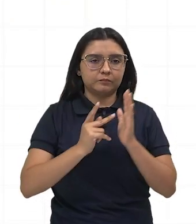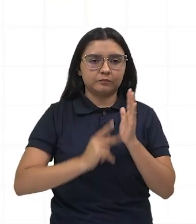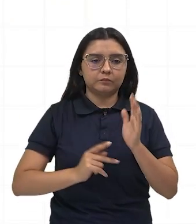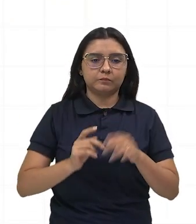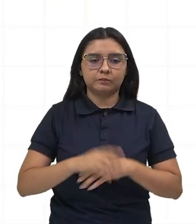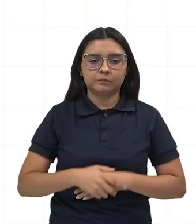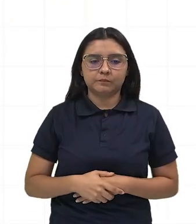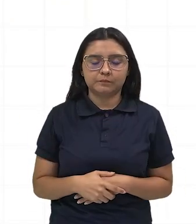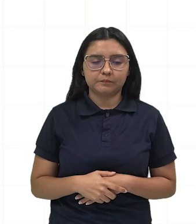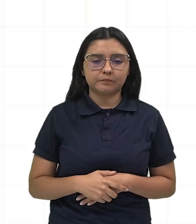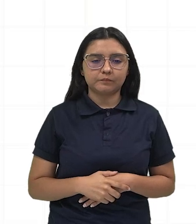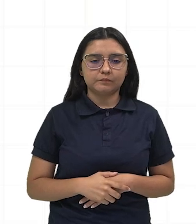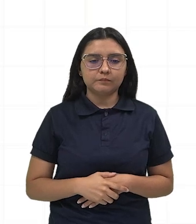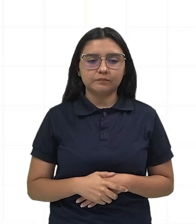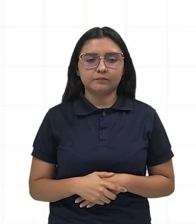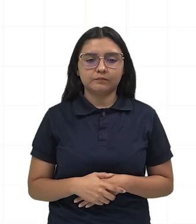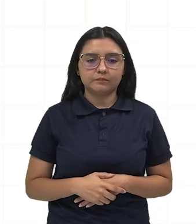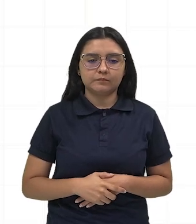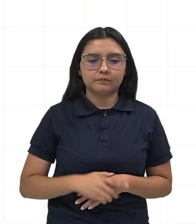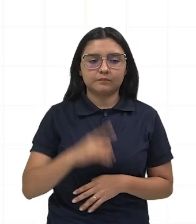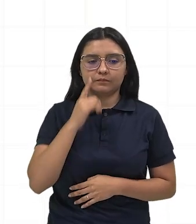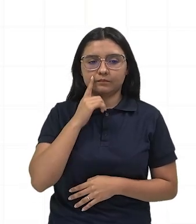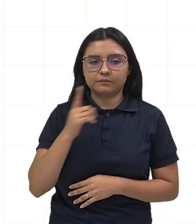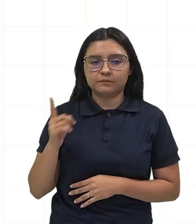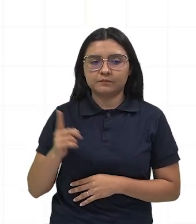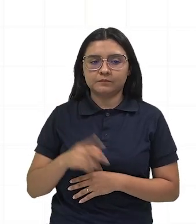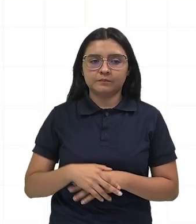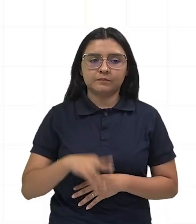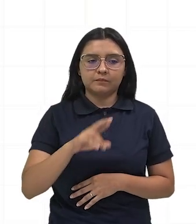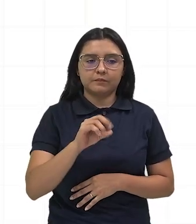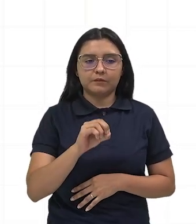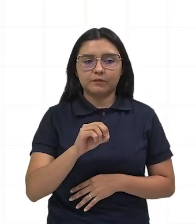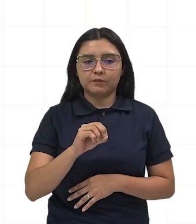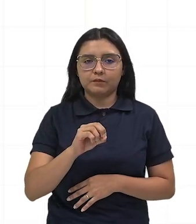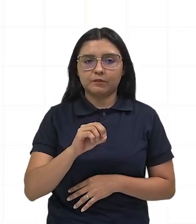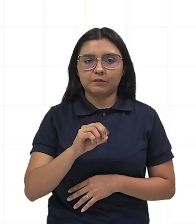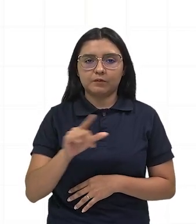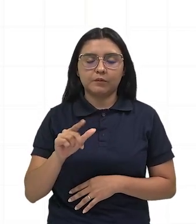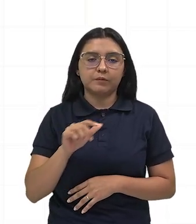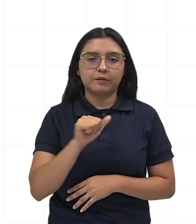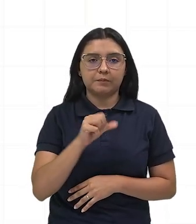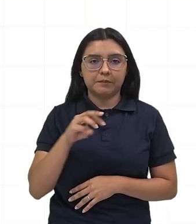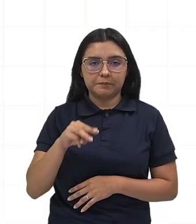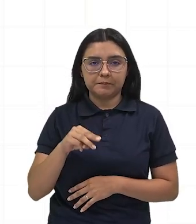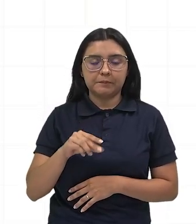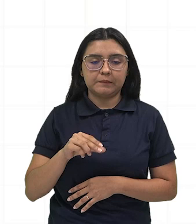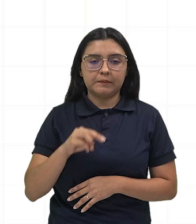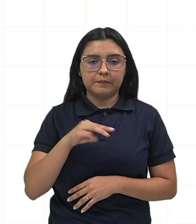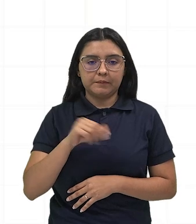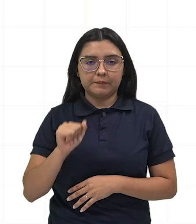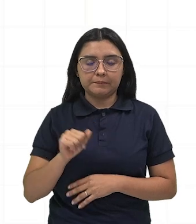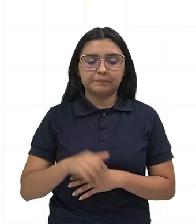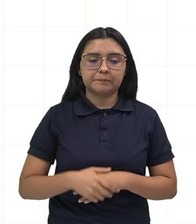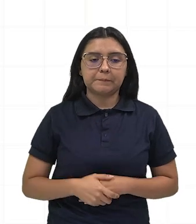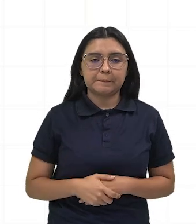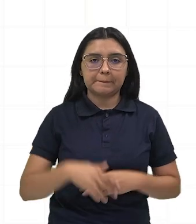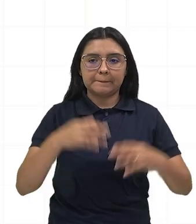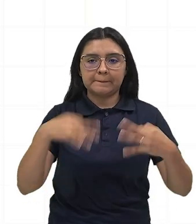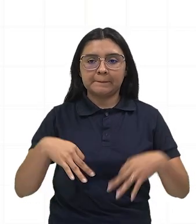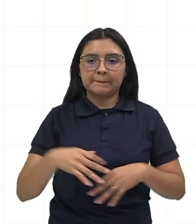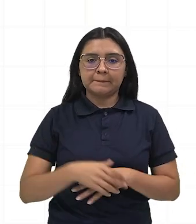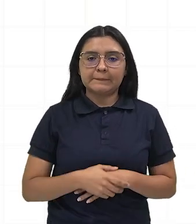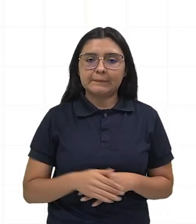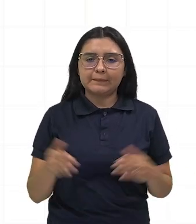aí, tá aqui, ó. Beleza? Tá aí o rol e a média aritmética. Beleza, meu